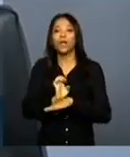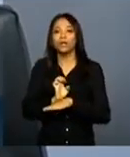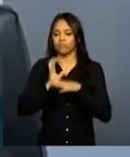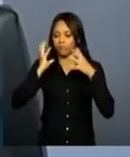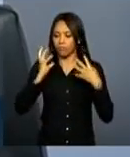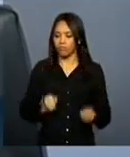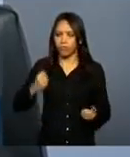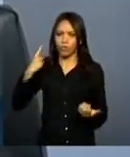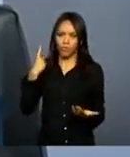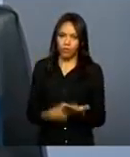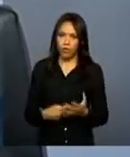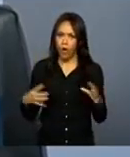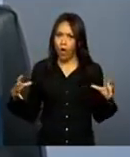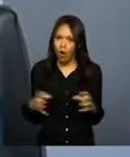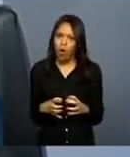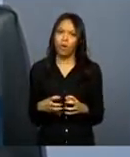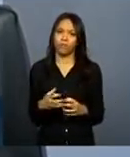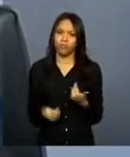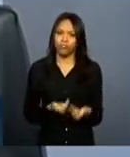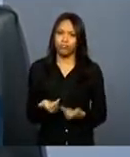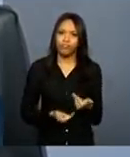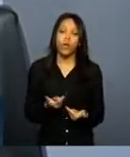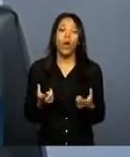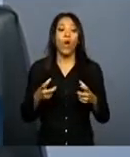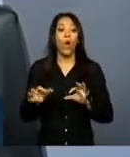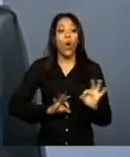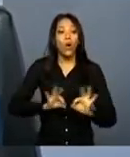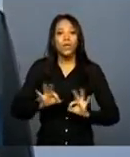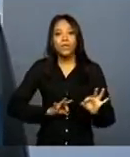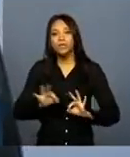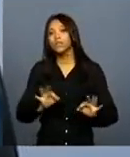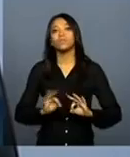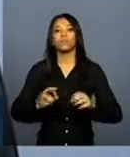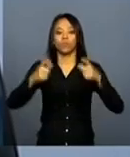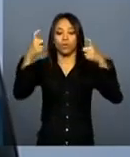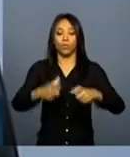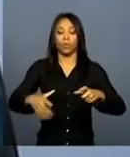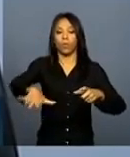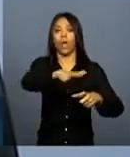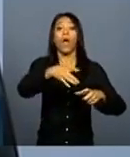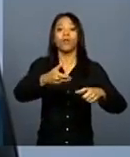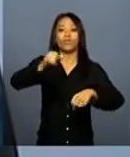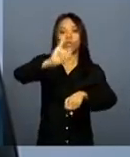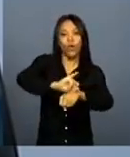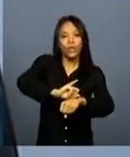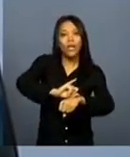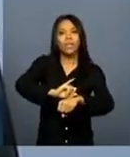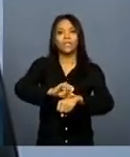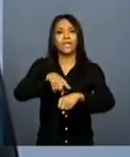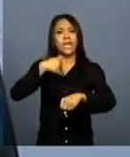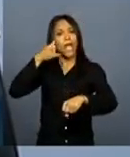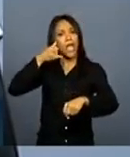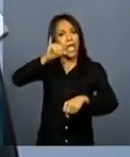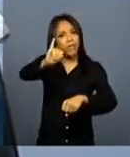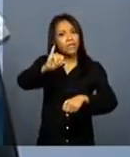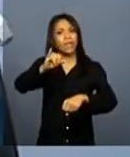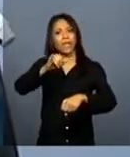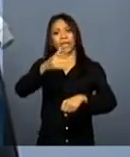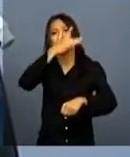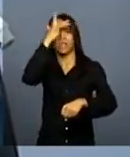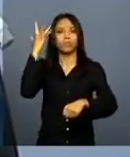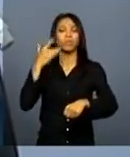juntam, organizam campos de concentração no entorno de Fortaleza para impedir que essa população